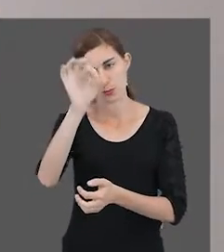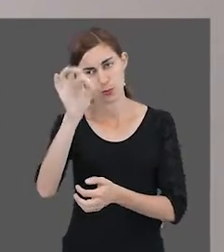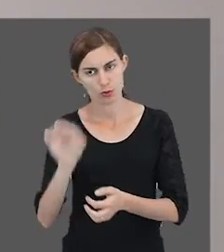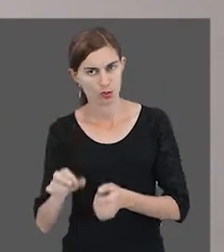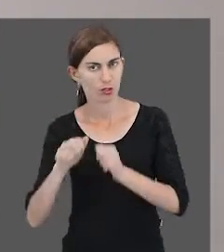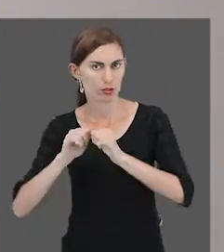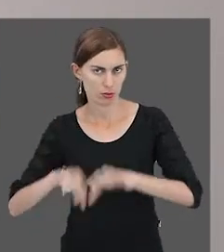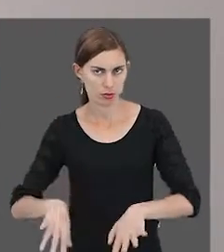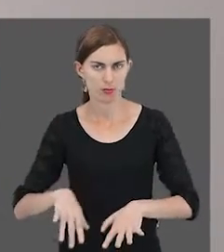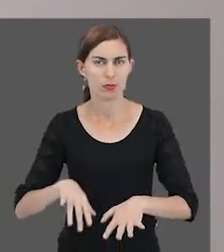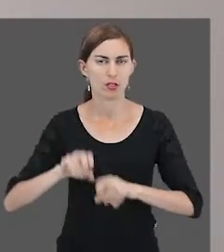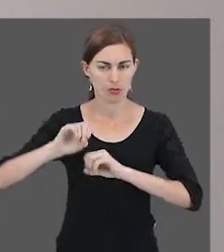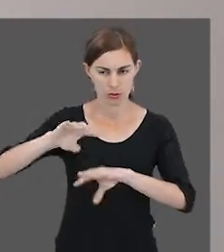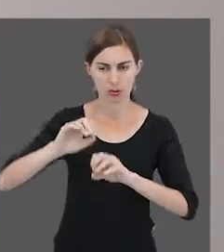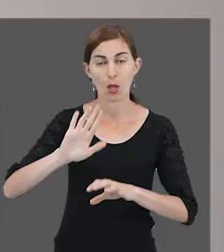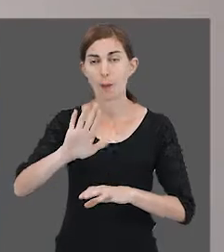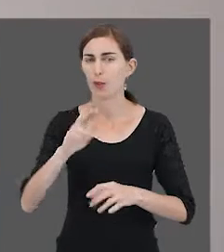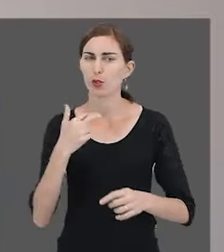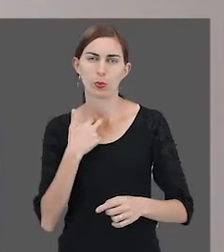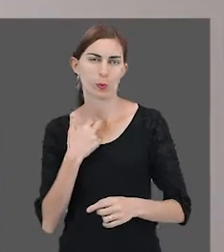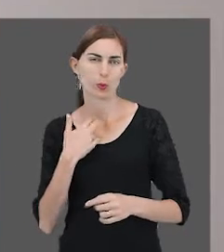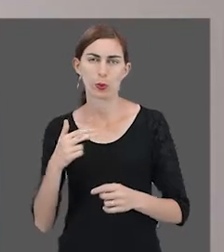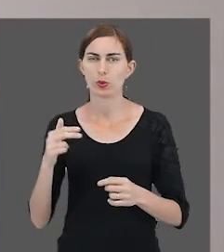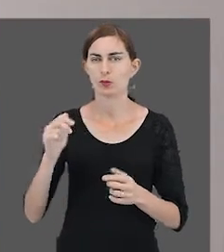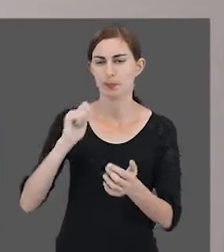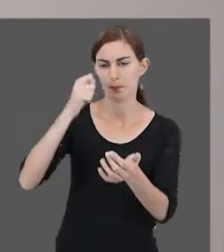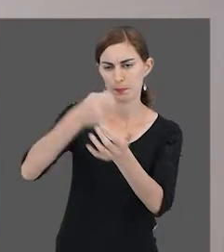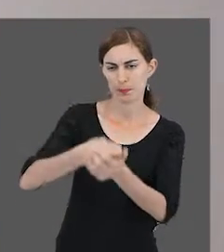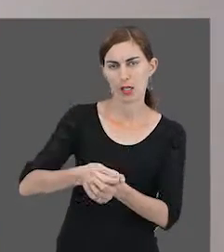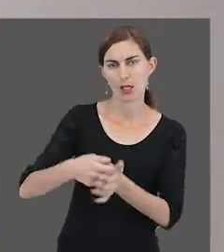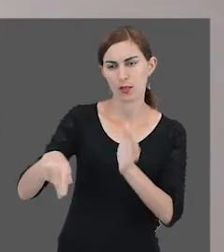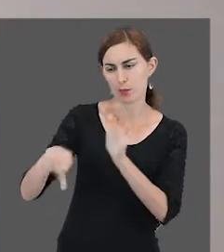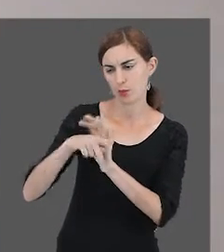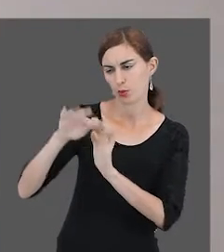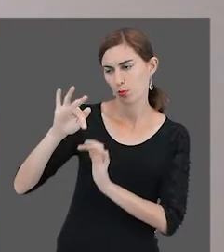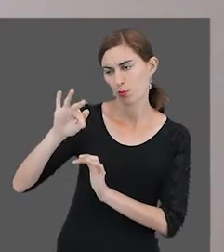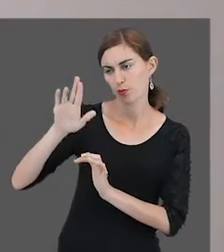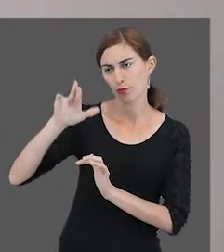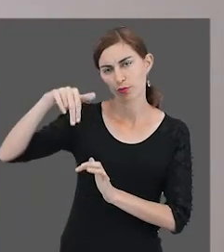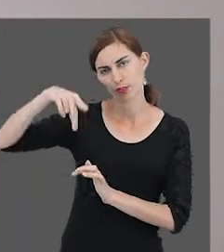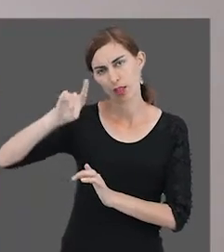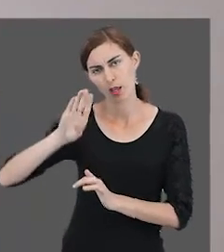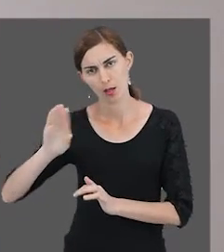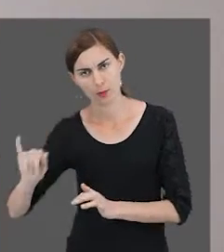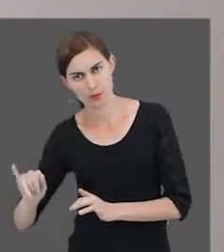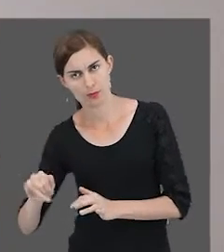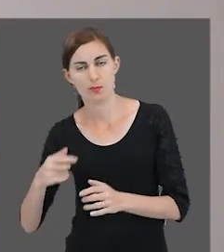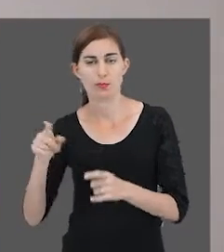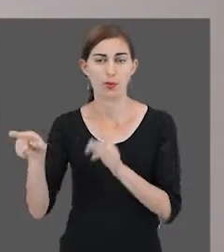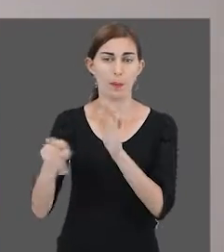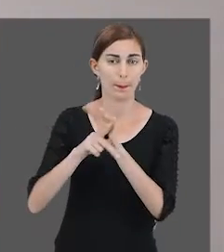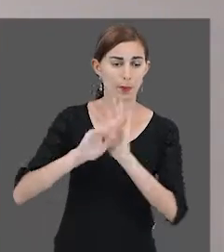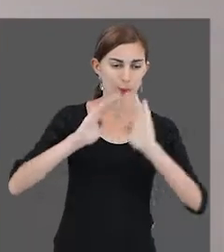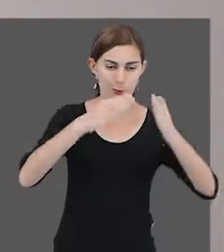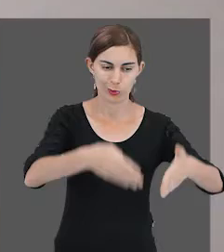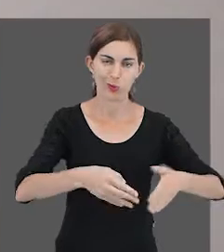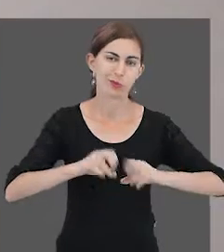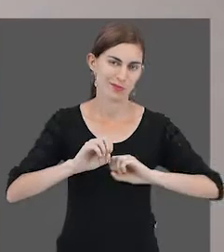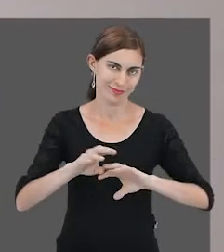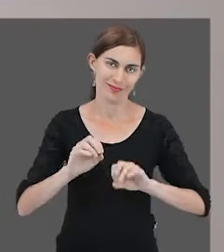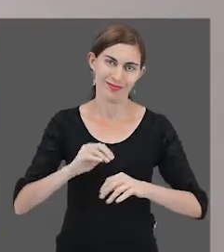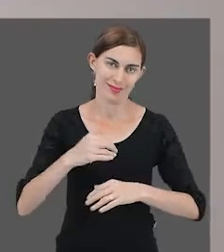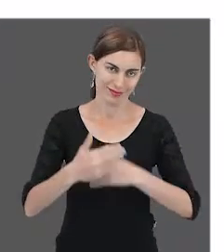25%, que é uma despesa com educação, mas não pode ser feita com recursos do Fundeb, porque o recurso do Fundeb só paga a atuação prioritária do